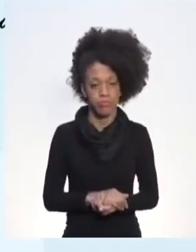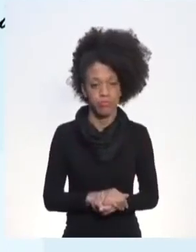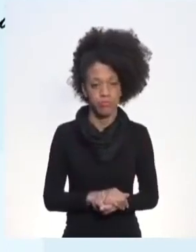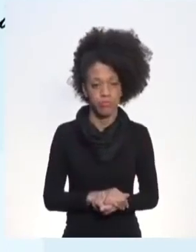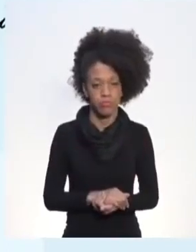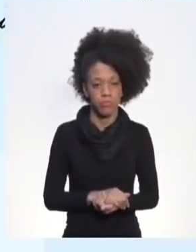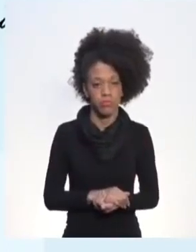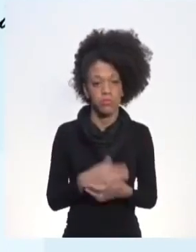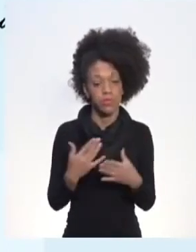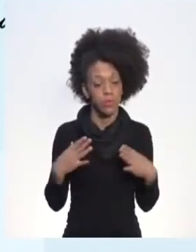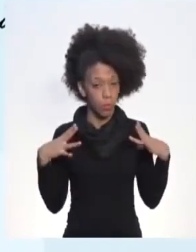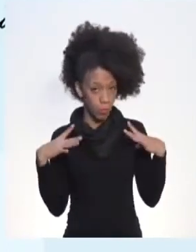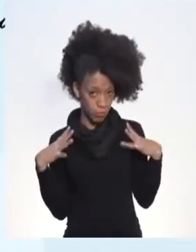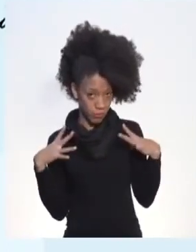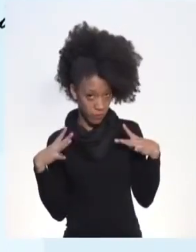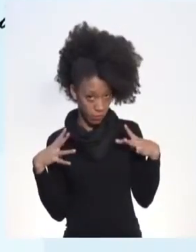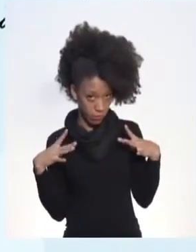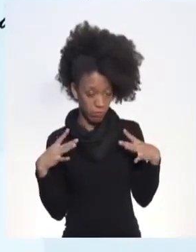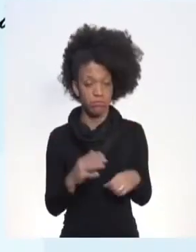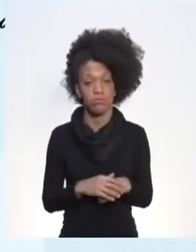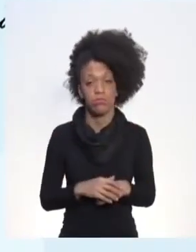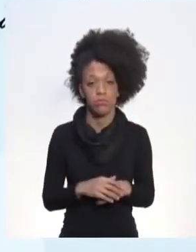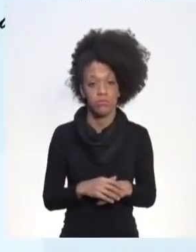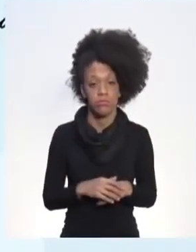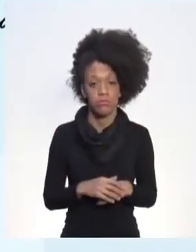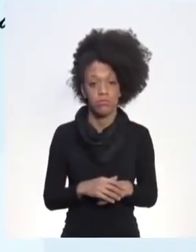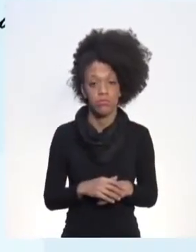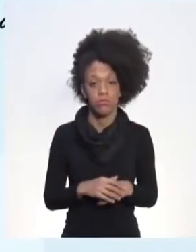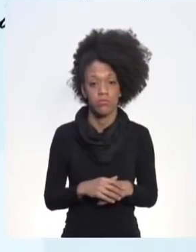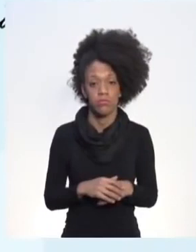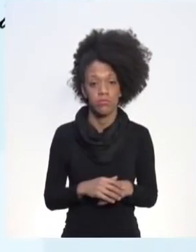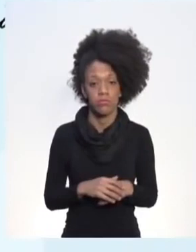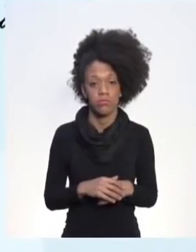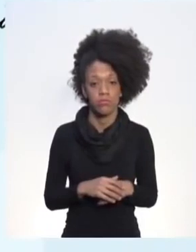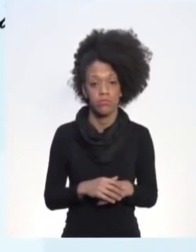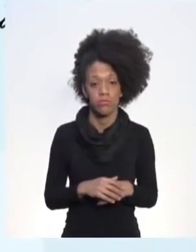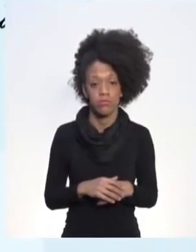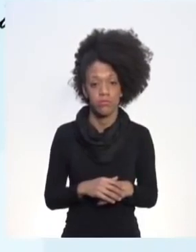Então, eu vou colocar durante as férias.